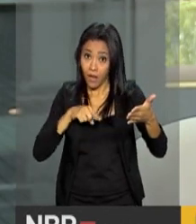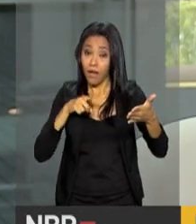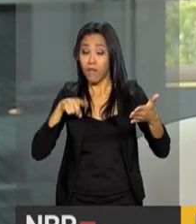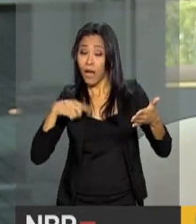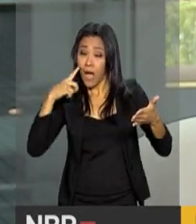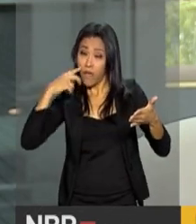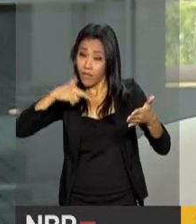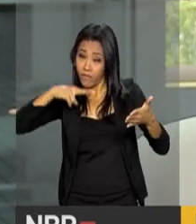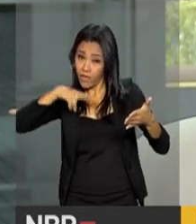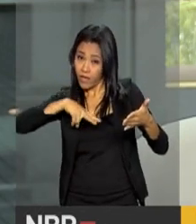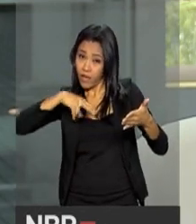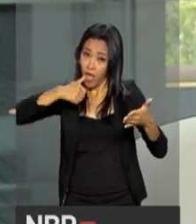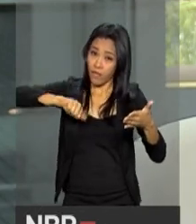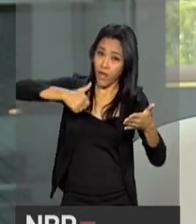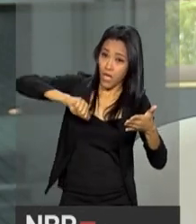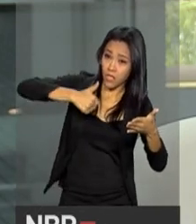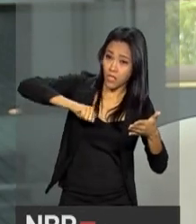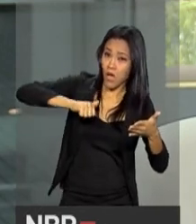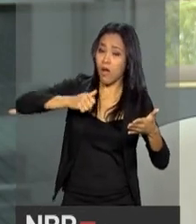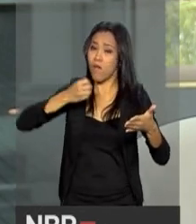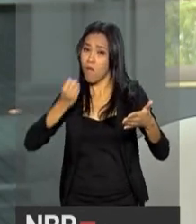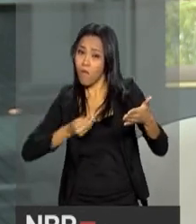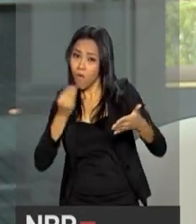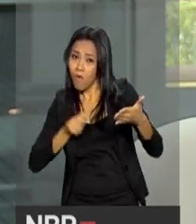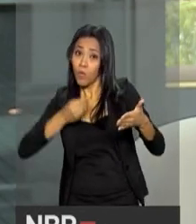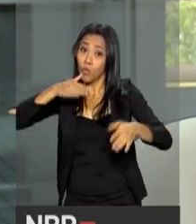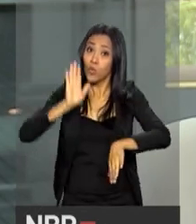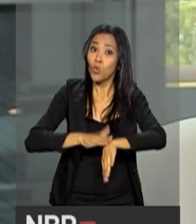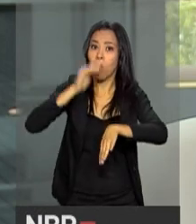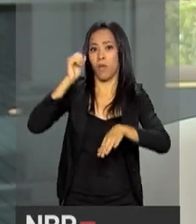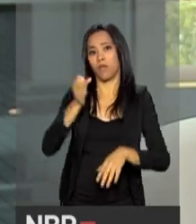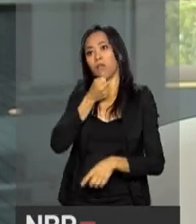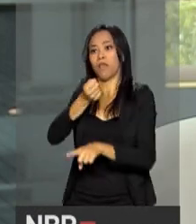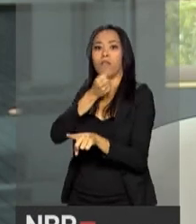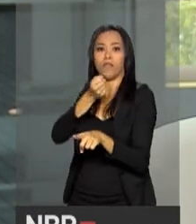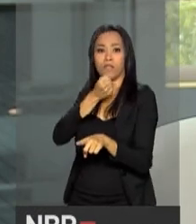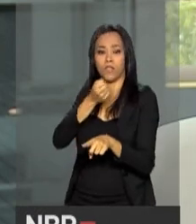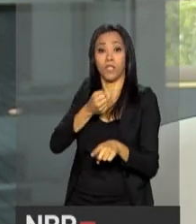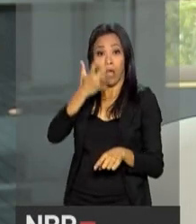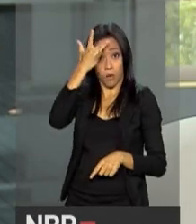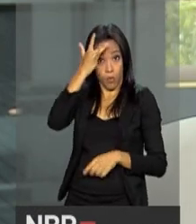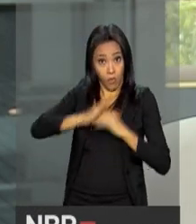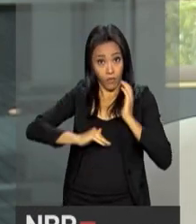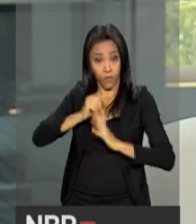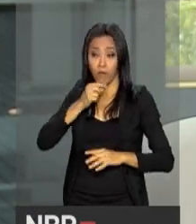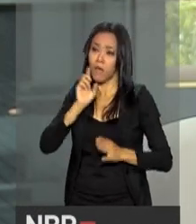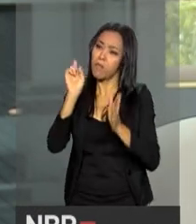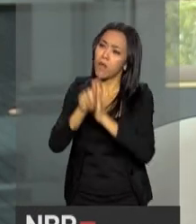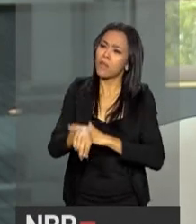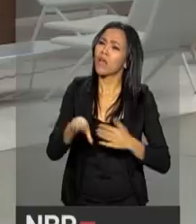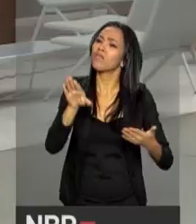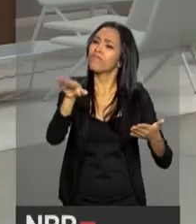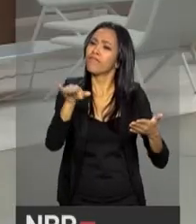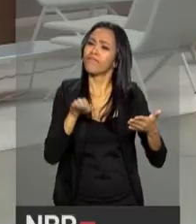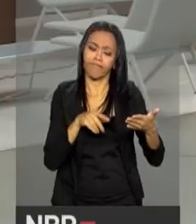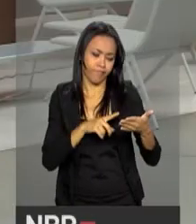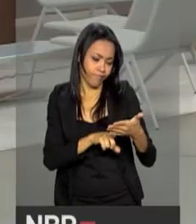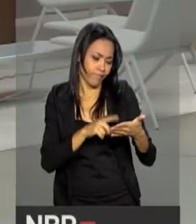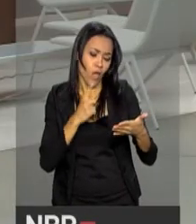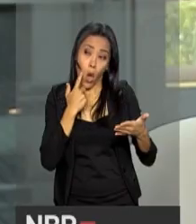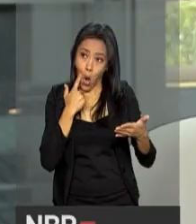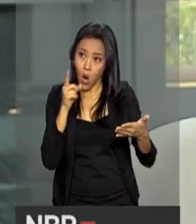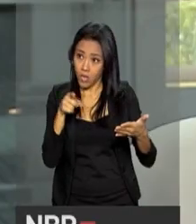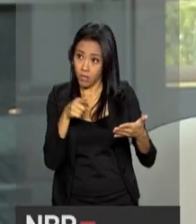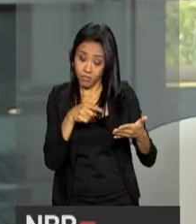um alerta já no ato da entrevista o recenseador ele vai perguntar o produtor e alguns dados